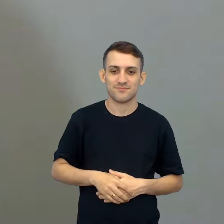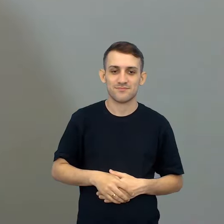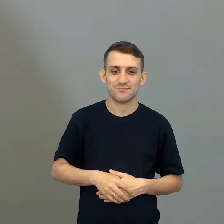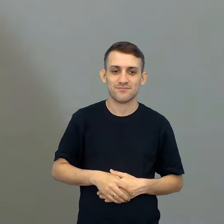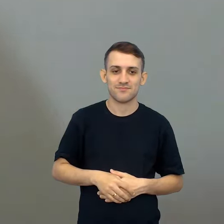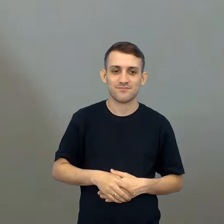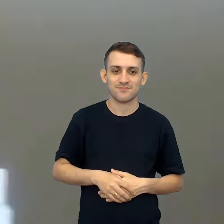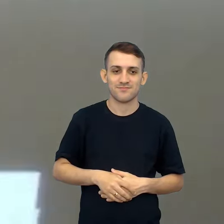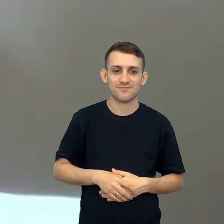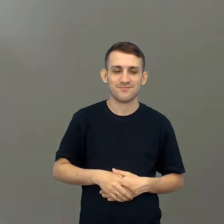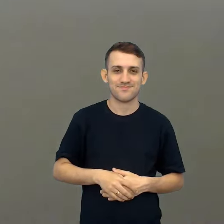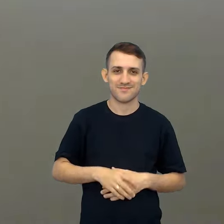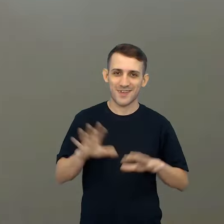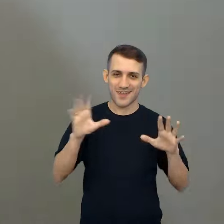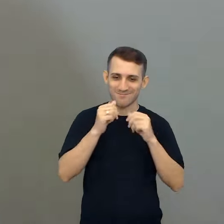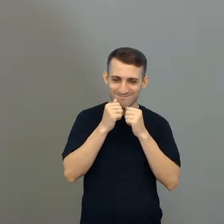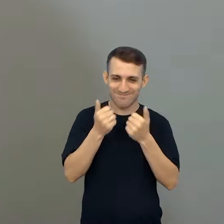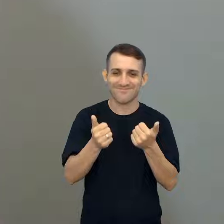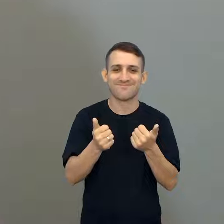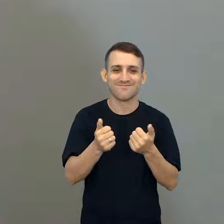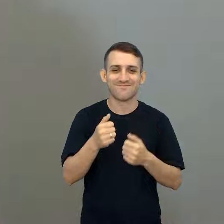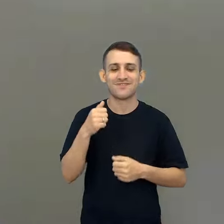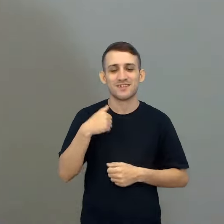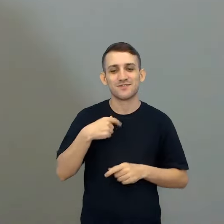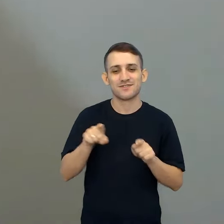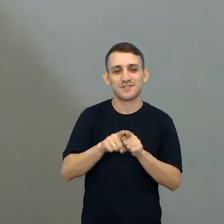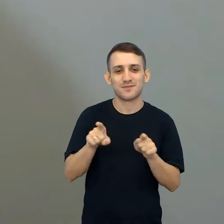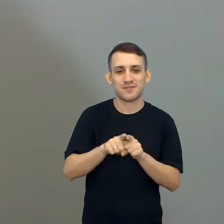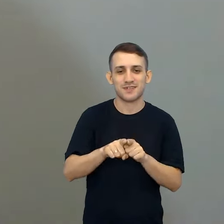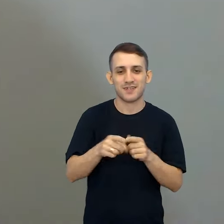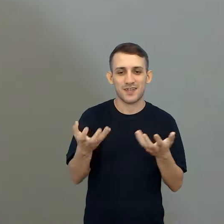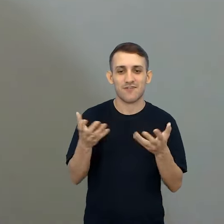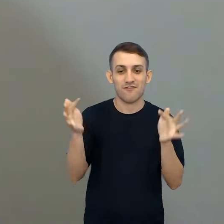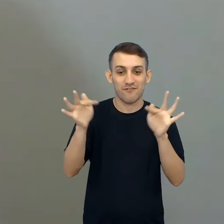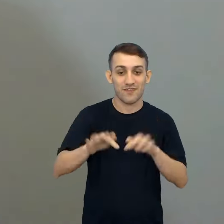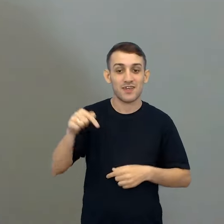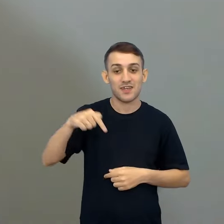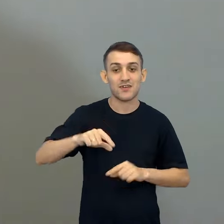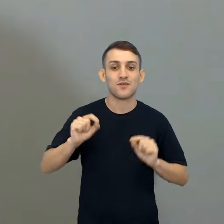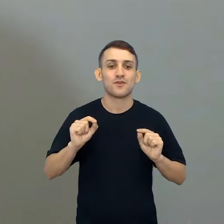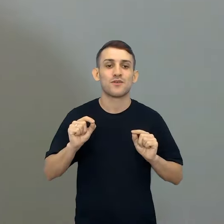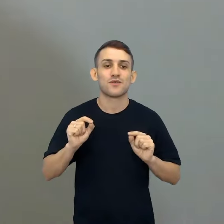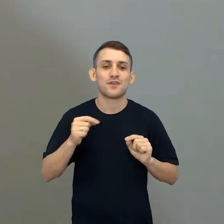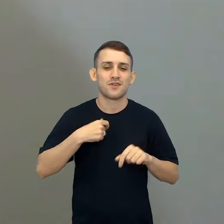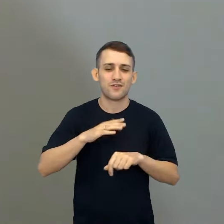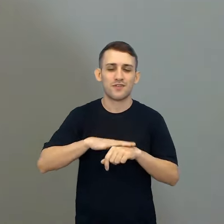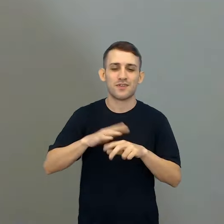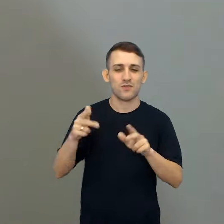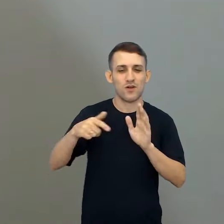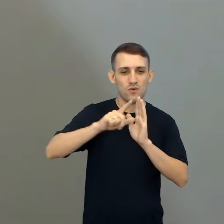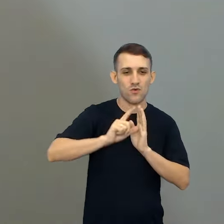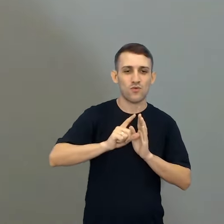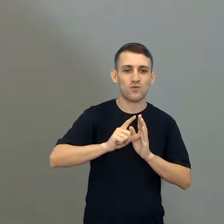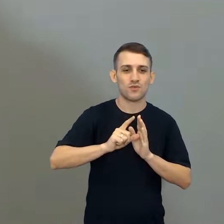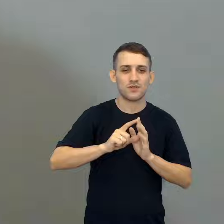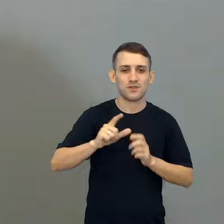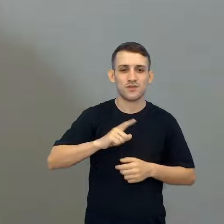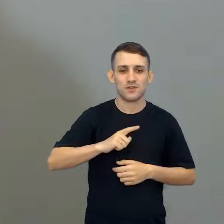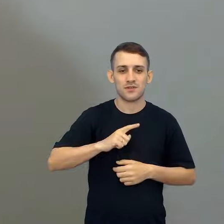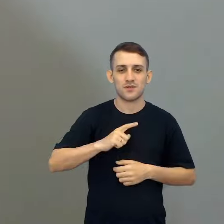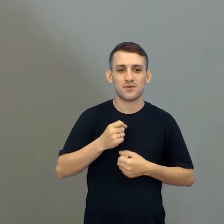Nossa, não está abrindo. Oi, tudo bom? Então, vamos lá. Aqui eu gostaria, então, de encerrar também, como eu fiz numa outra apresentação, um poema do Enfield,